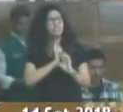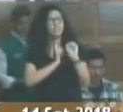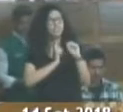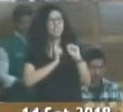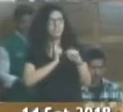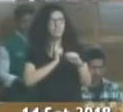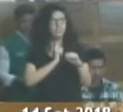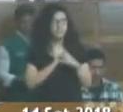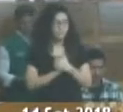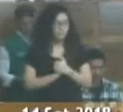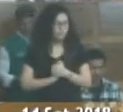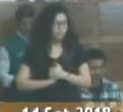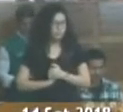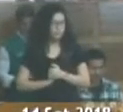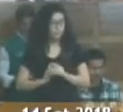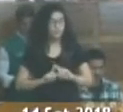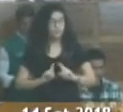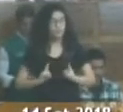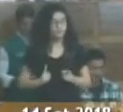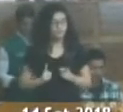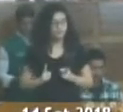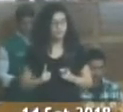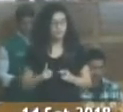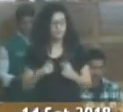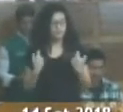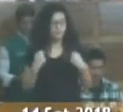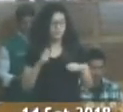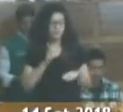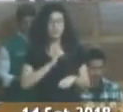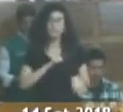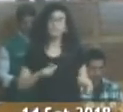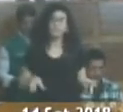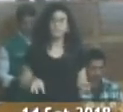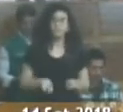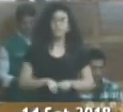que tem, né? Mas tem que ter